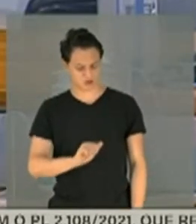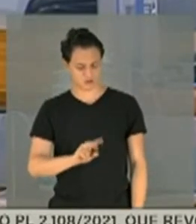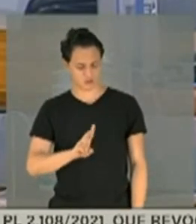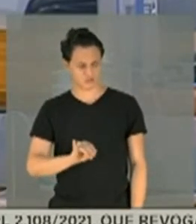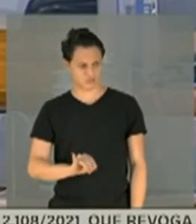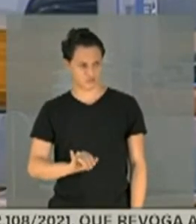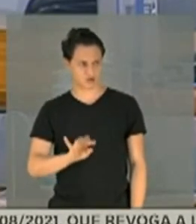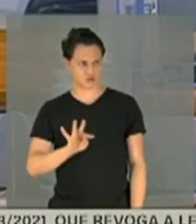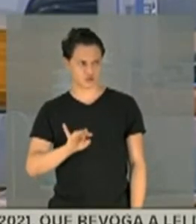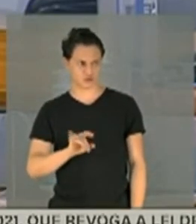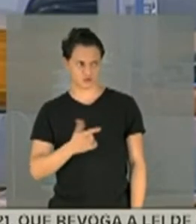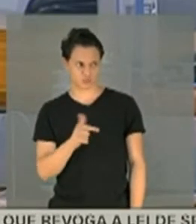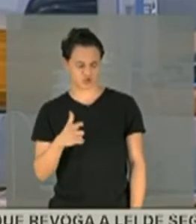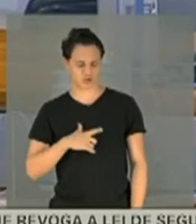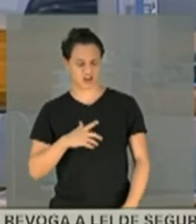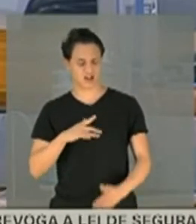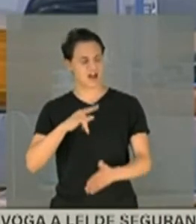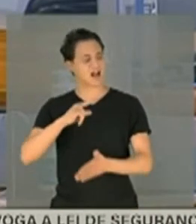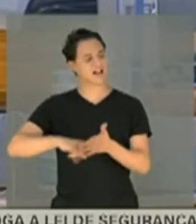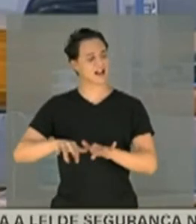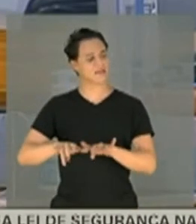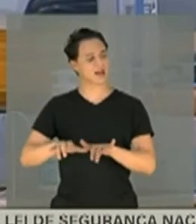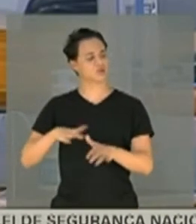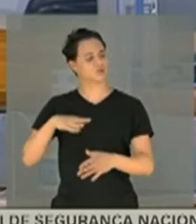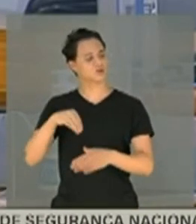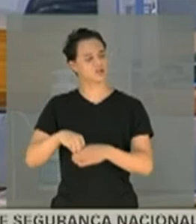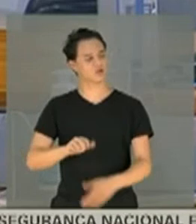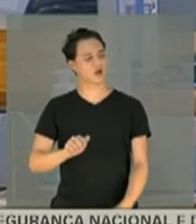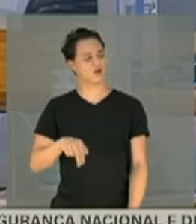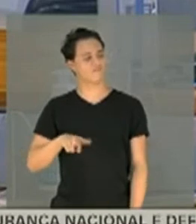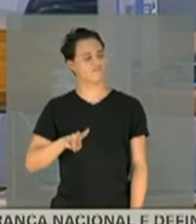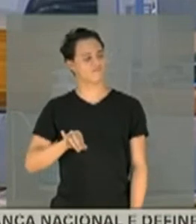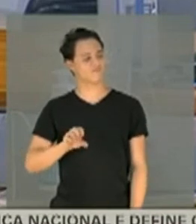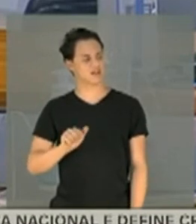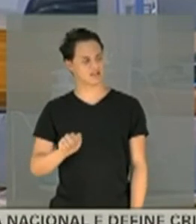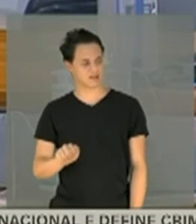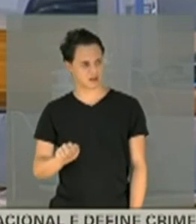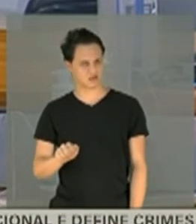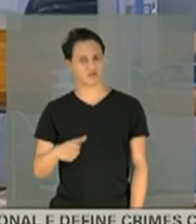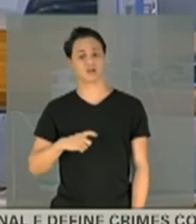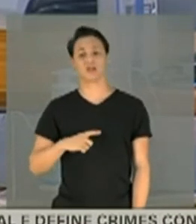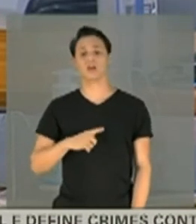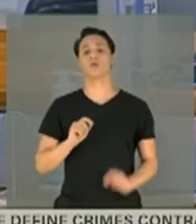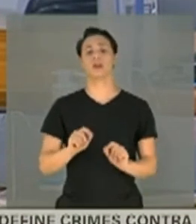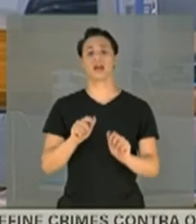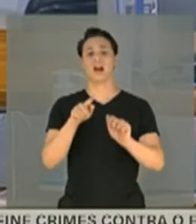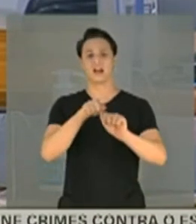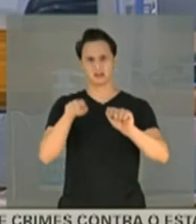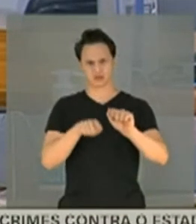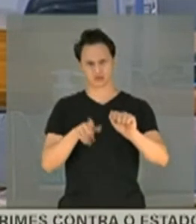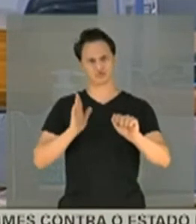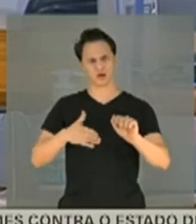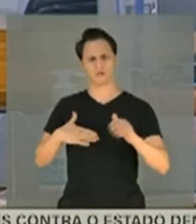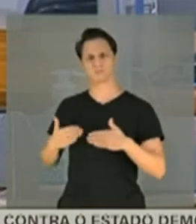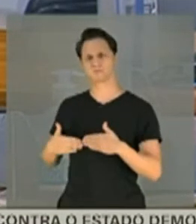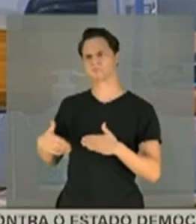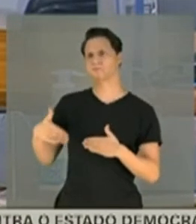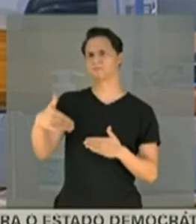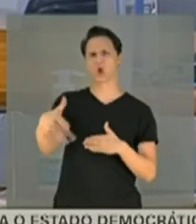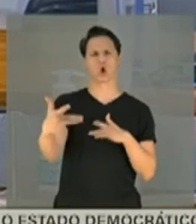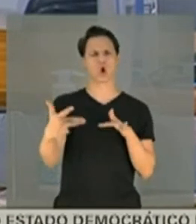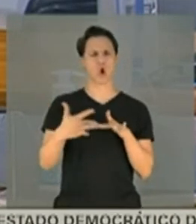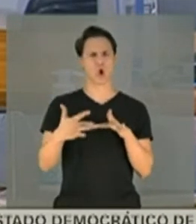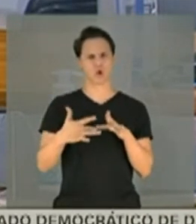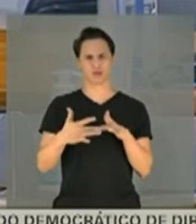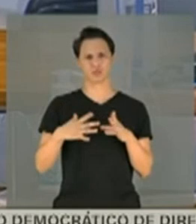o cadastro na Anvisa e que a AstraZeneca já estava em avançados